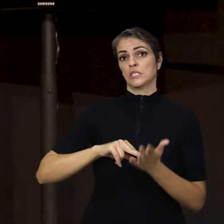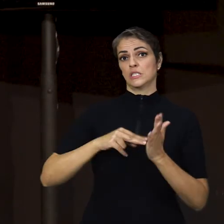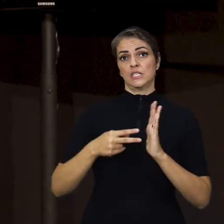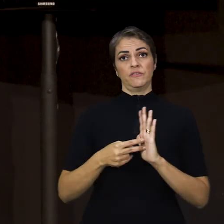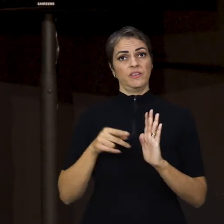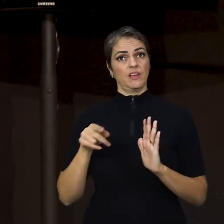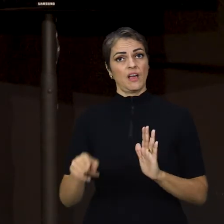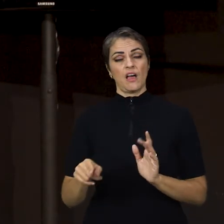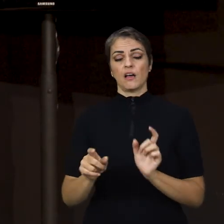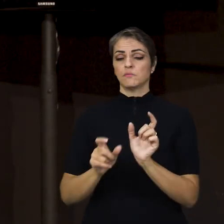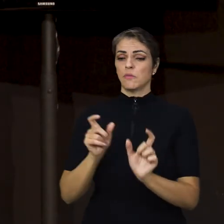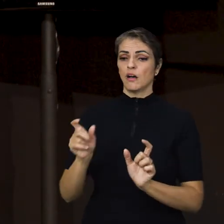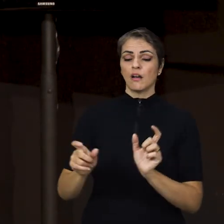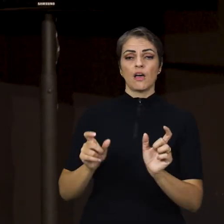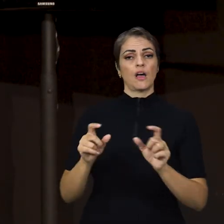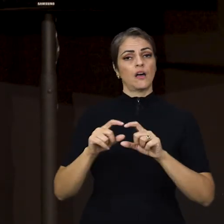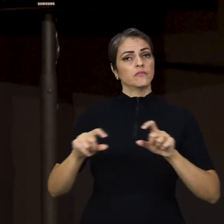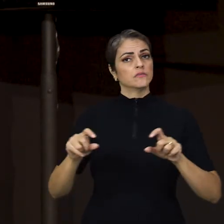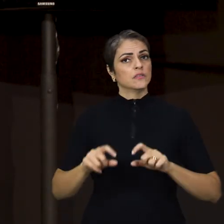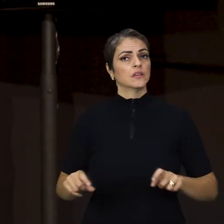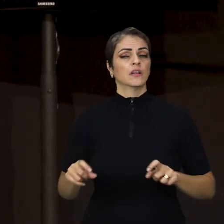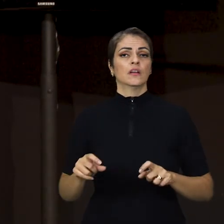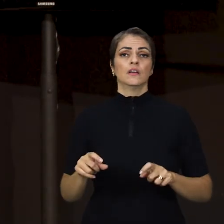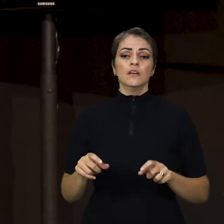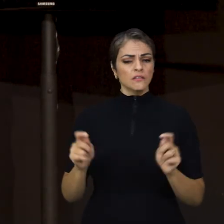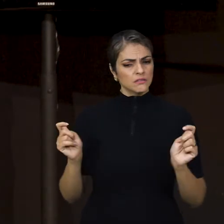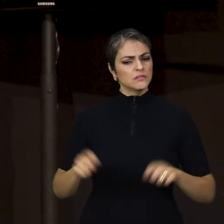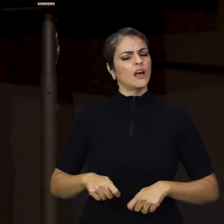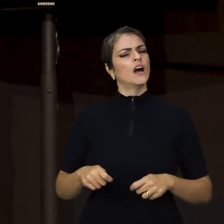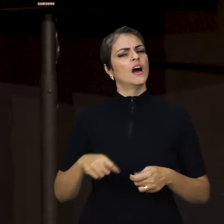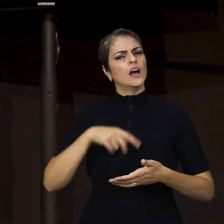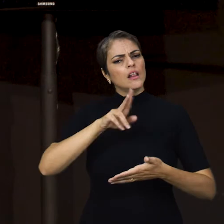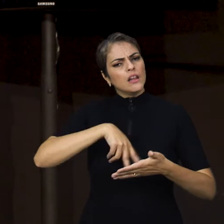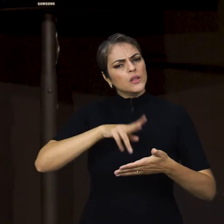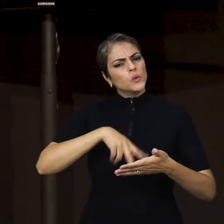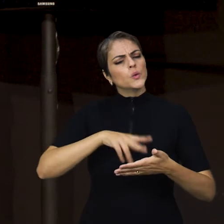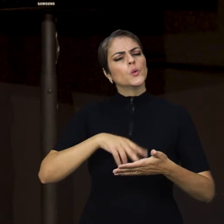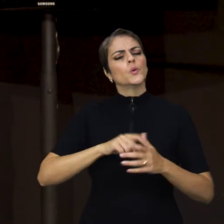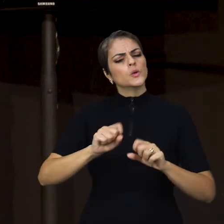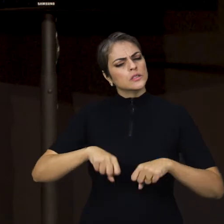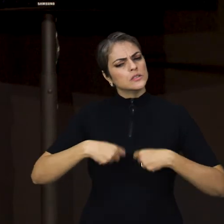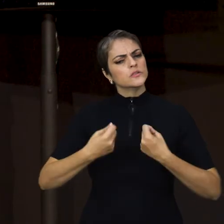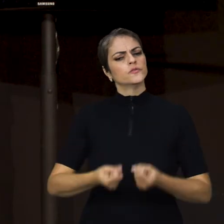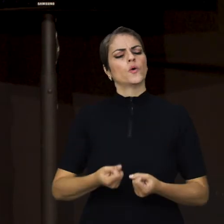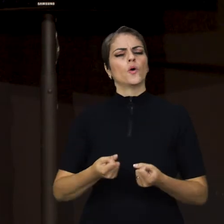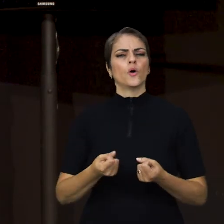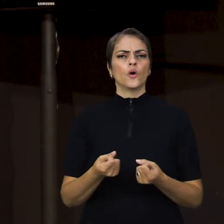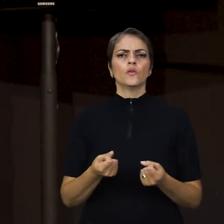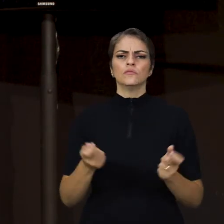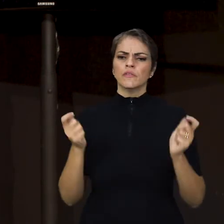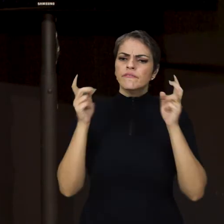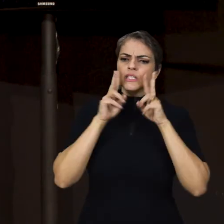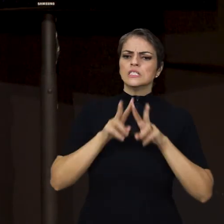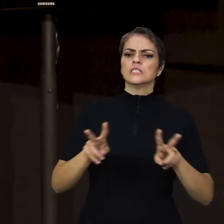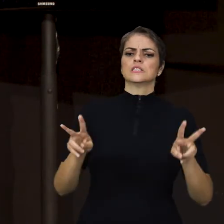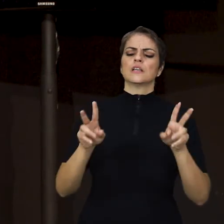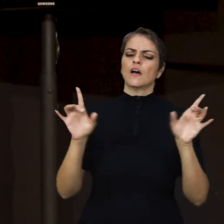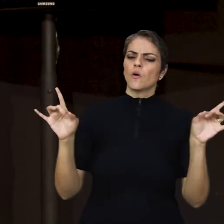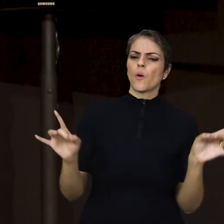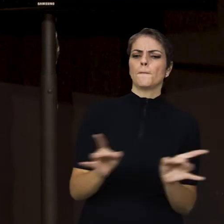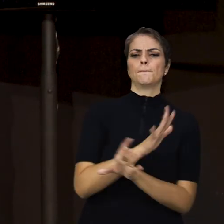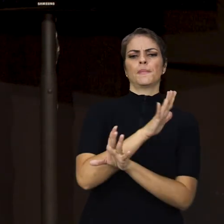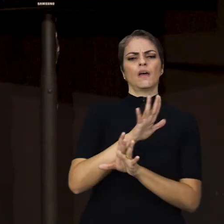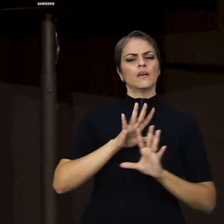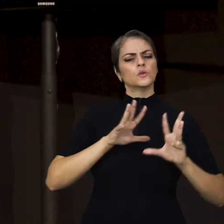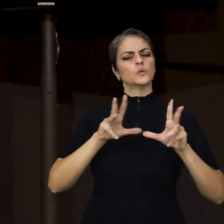passagens, e mesmo o estudo dedicado, a leitura dedicada da Bíblia, em uma visão bem completa do seu todo, de